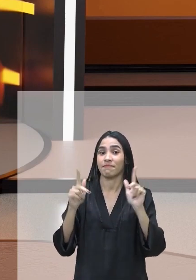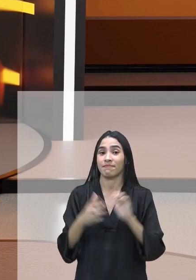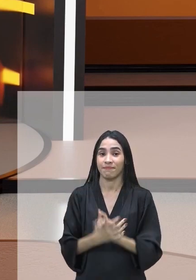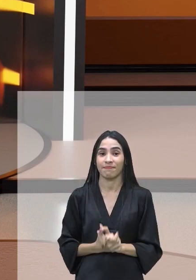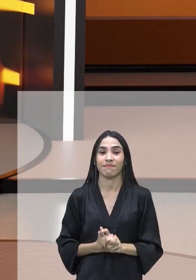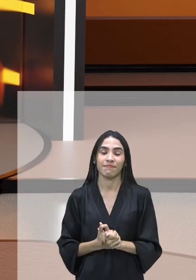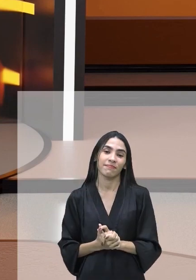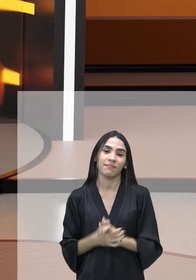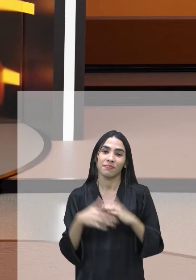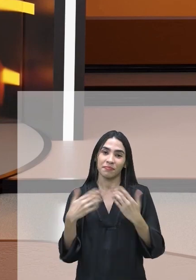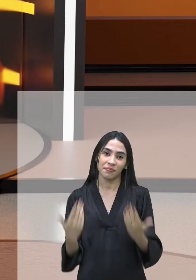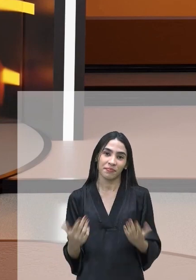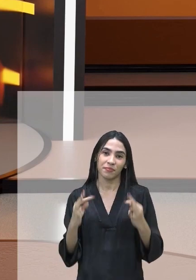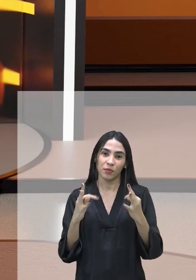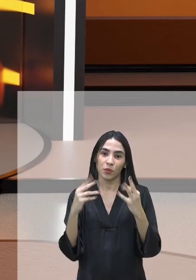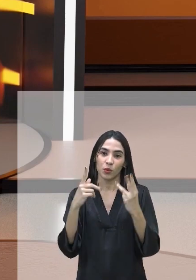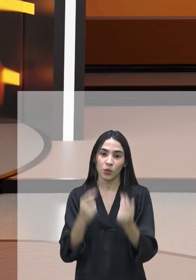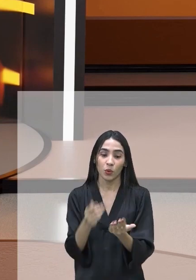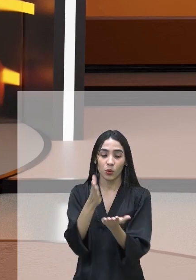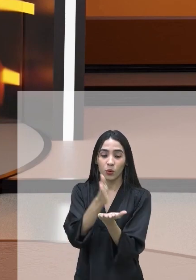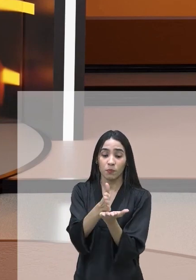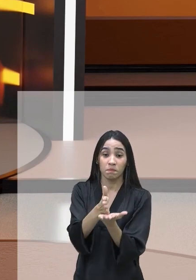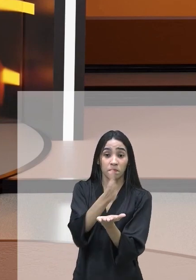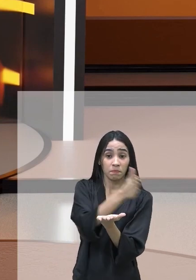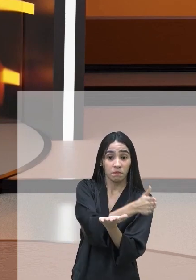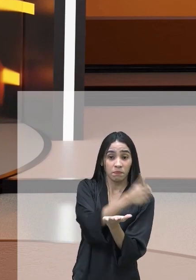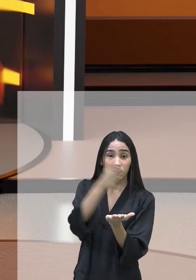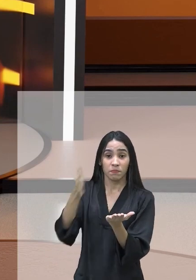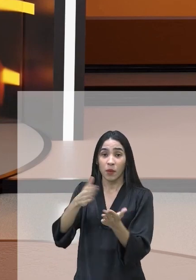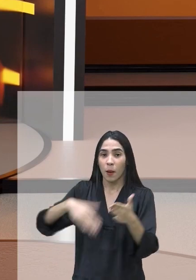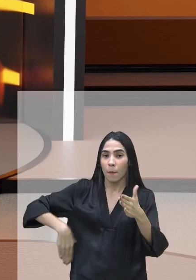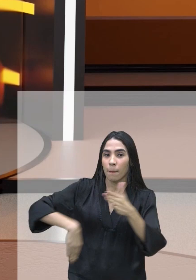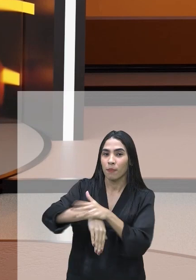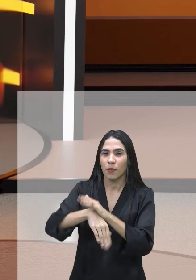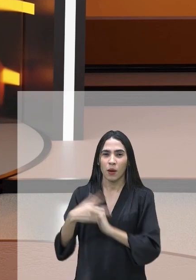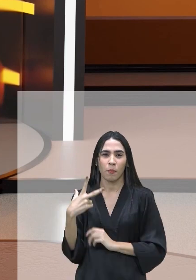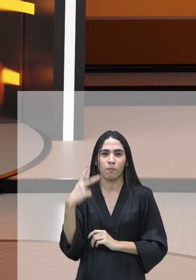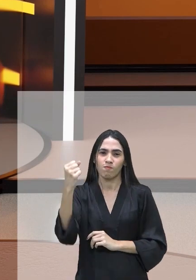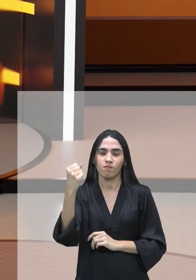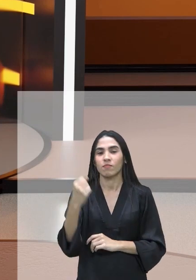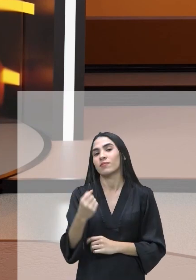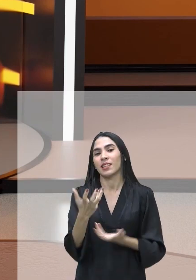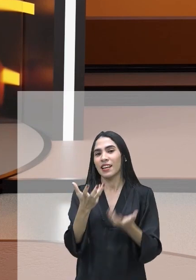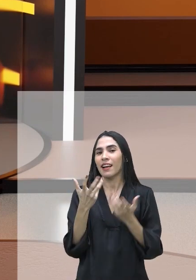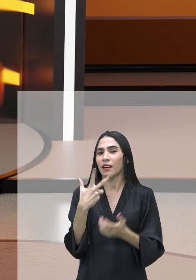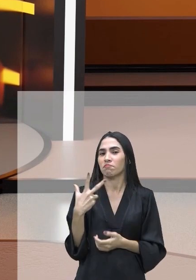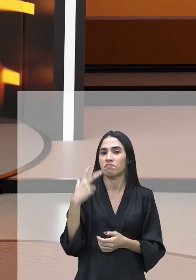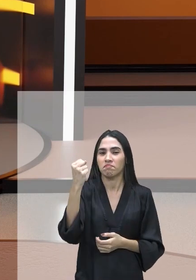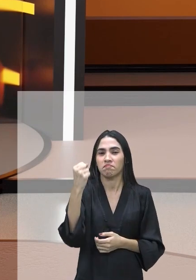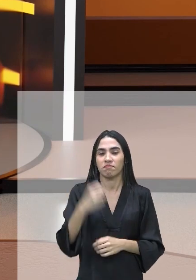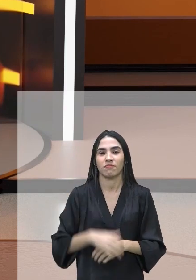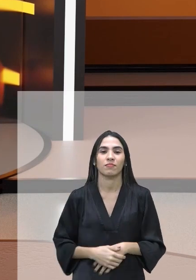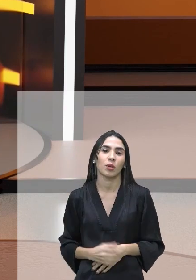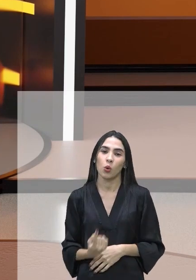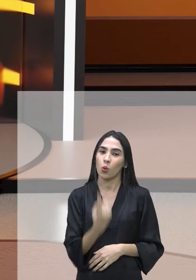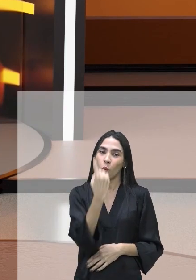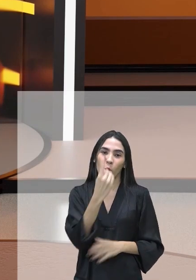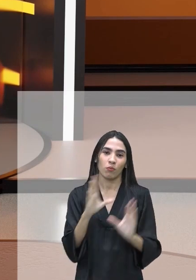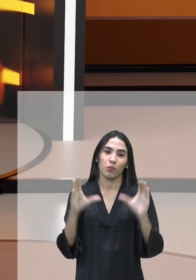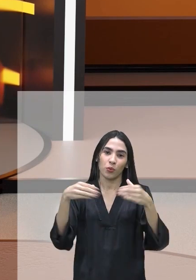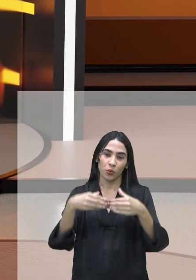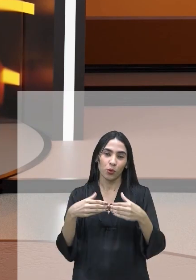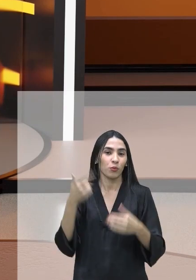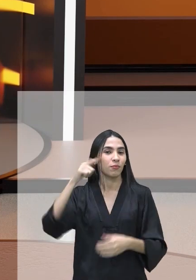diferenciadas. E aí, todos aqui neste campo, olha aí, gol! Eles estão em busca desse gol. E somente um time